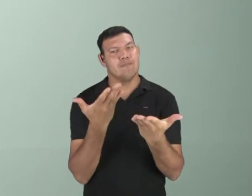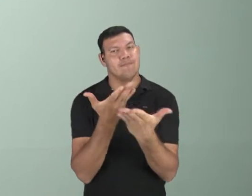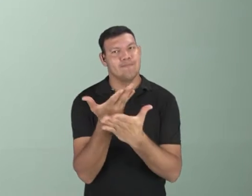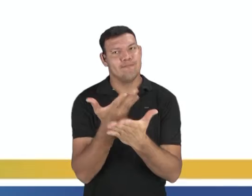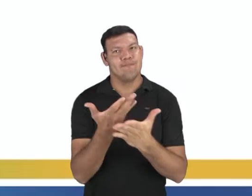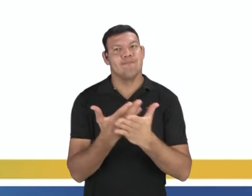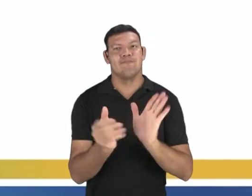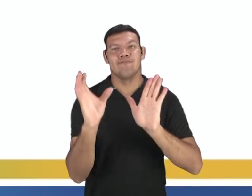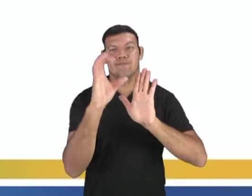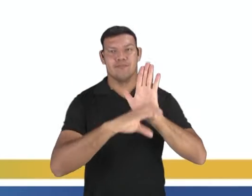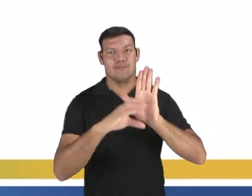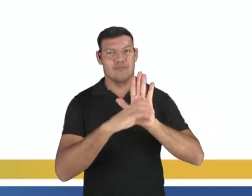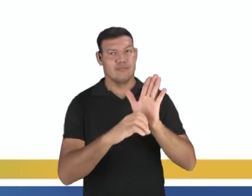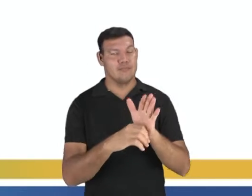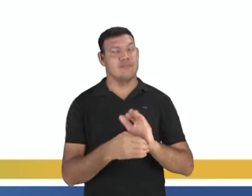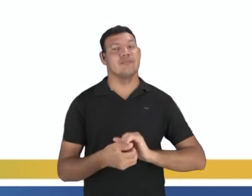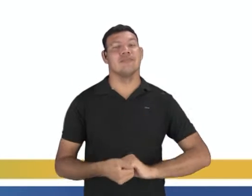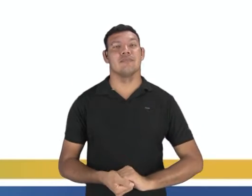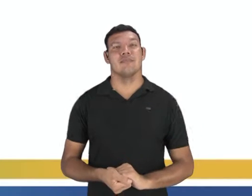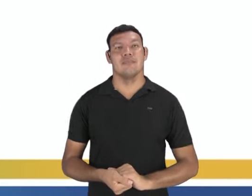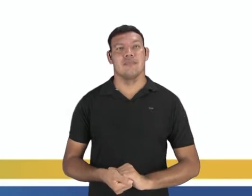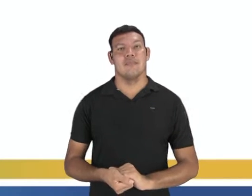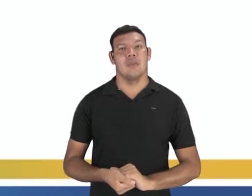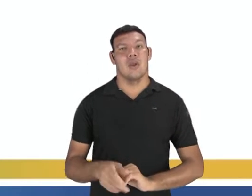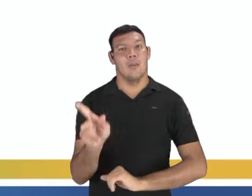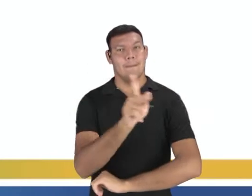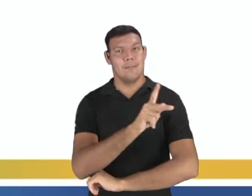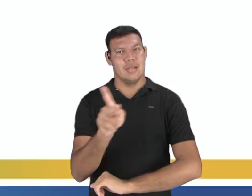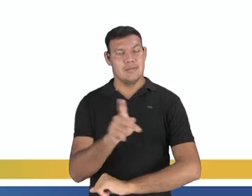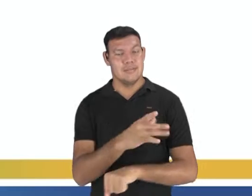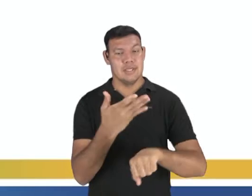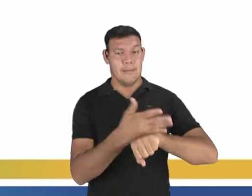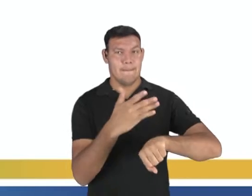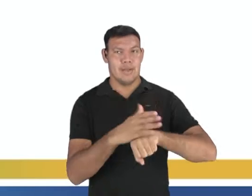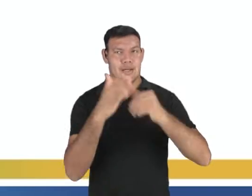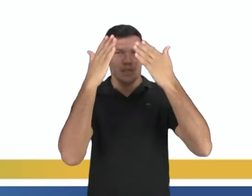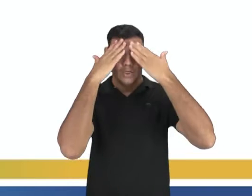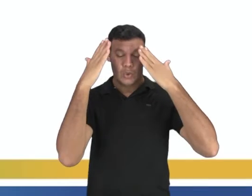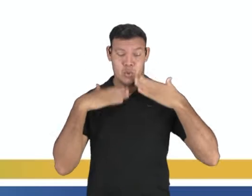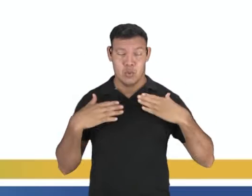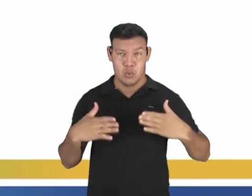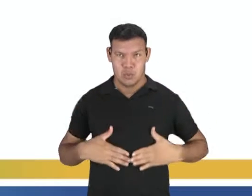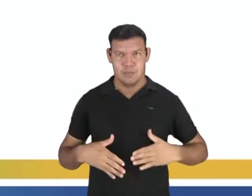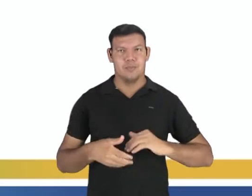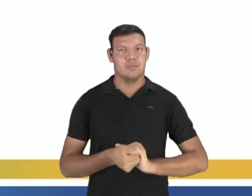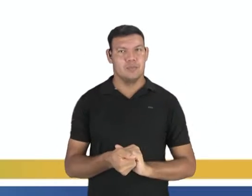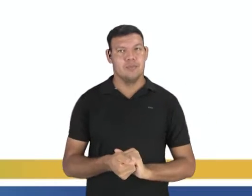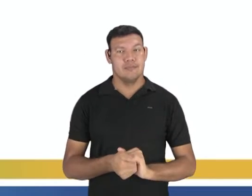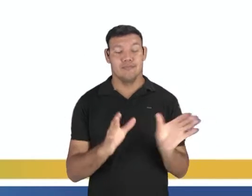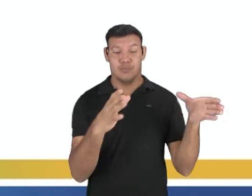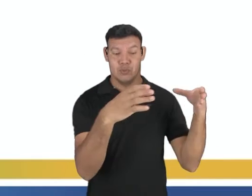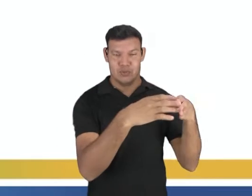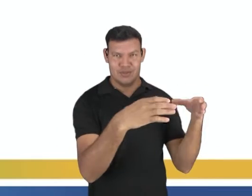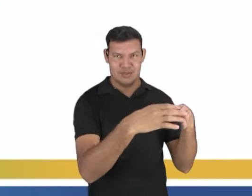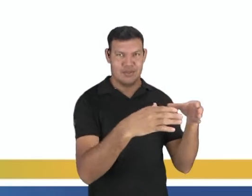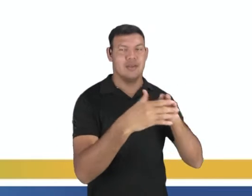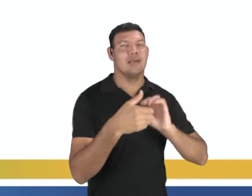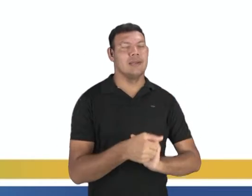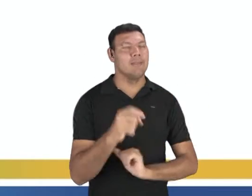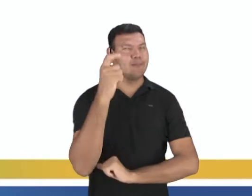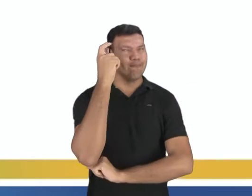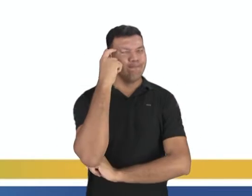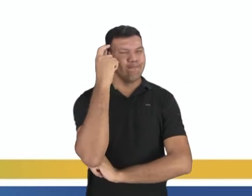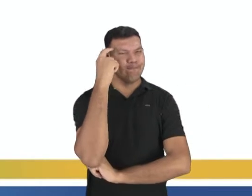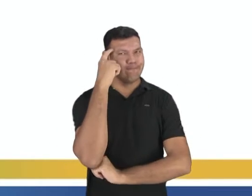o conceito inicial. Quando o professor falou aqui de práticas corporais, trabalhadas em grupos, nós vamos